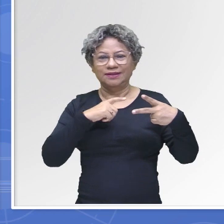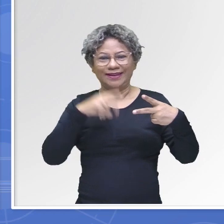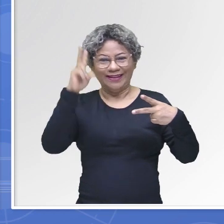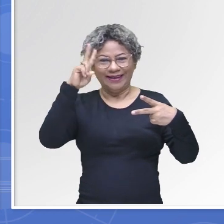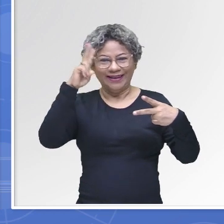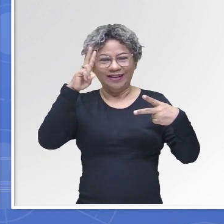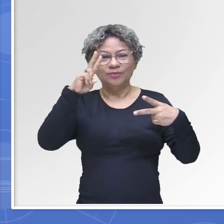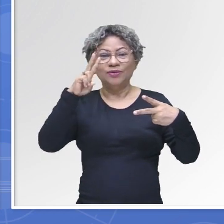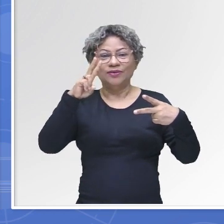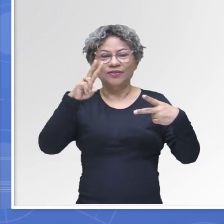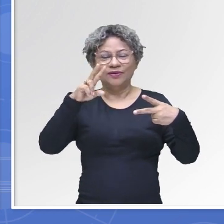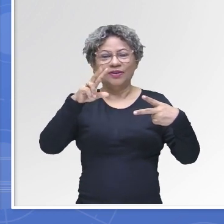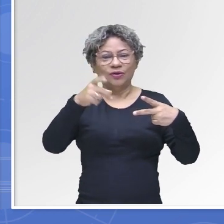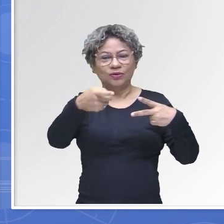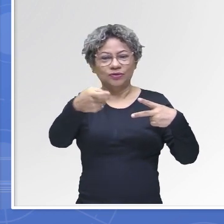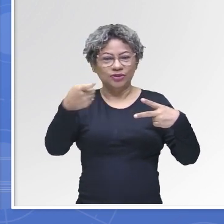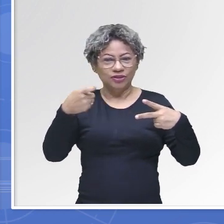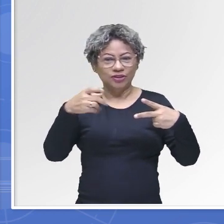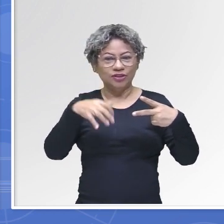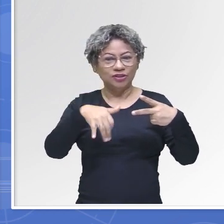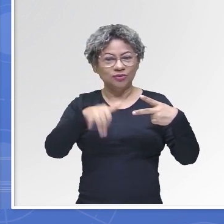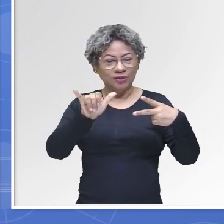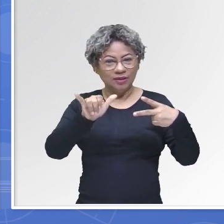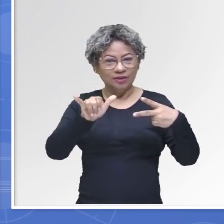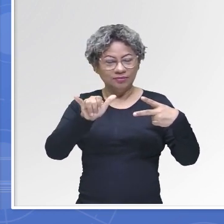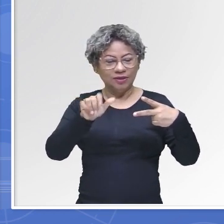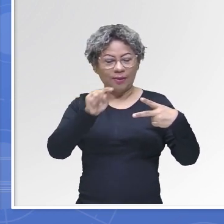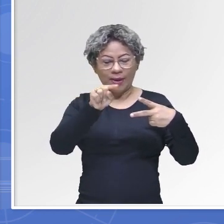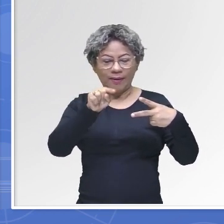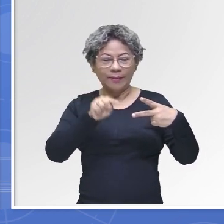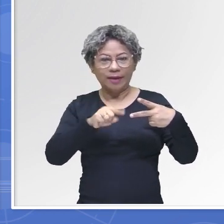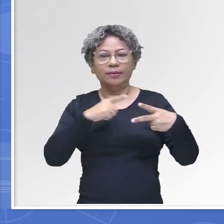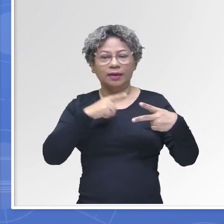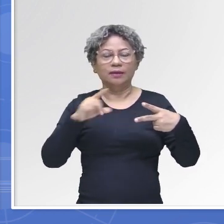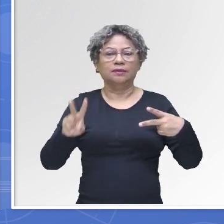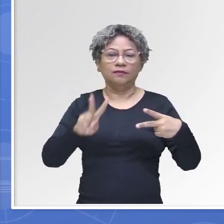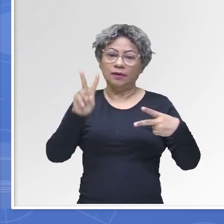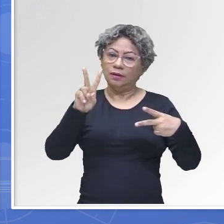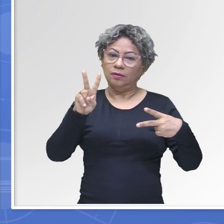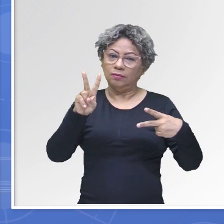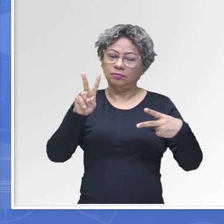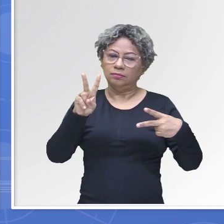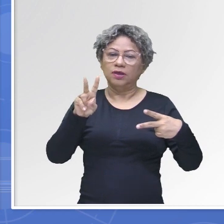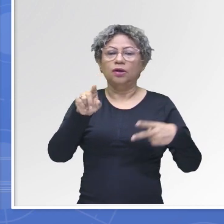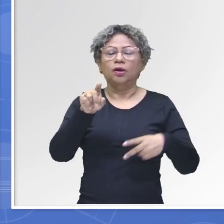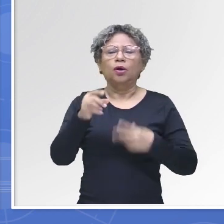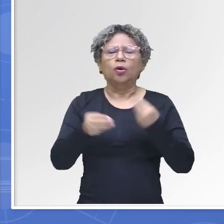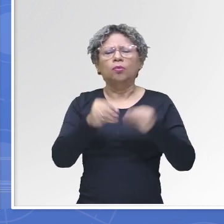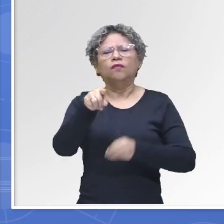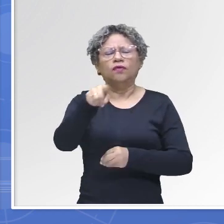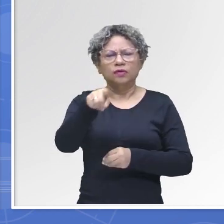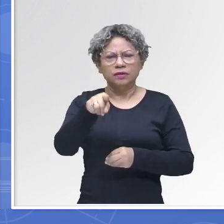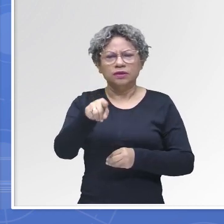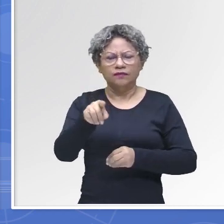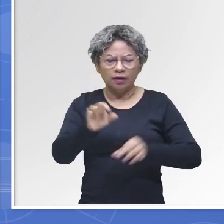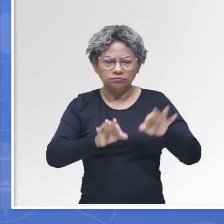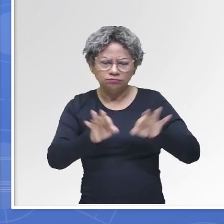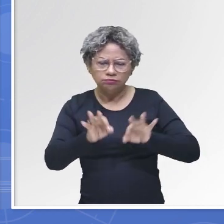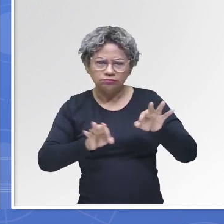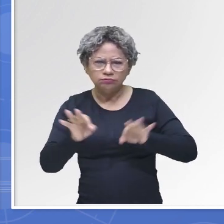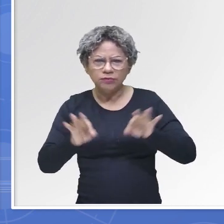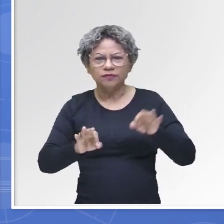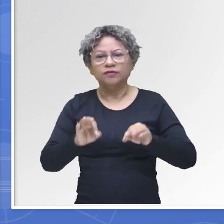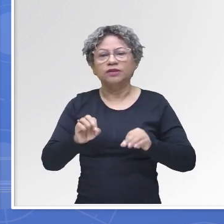uma corresponde a um valor. Então, como que você resolve? Você vai pegar uma